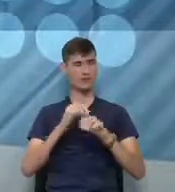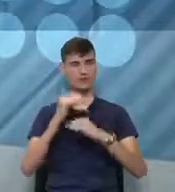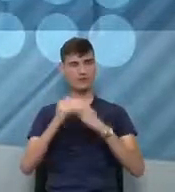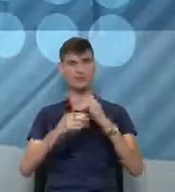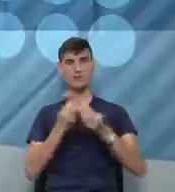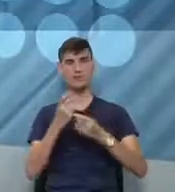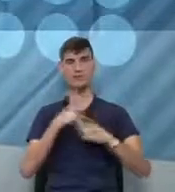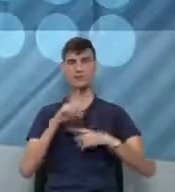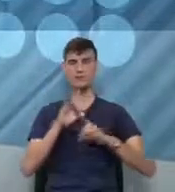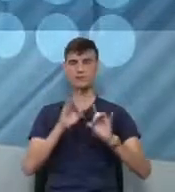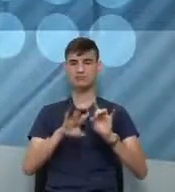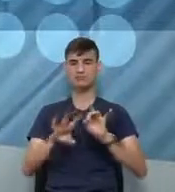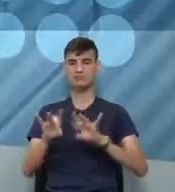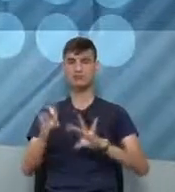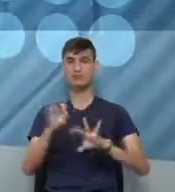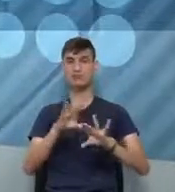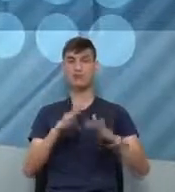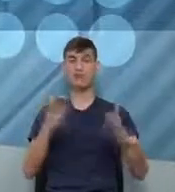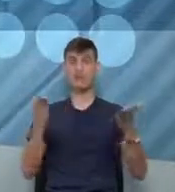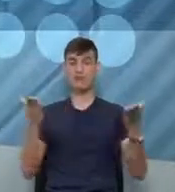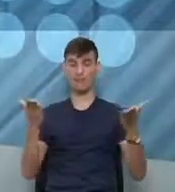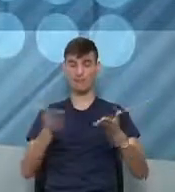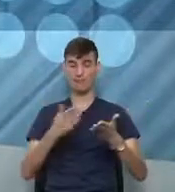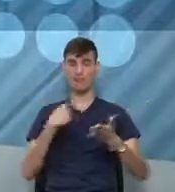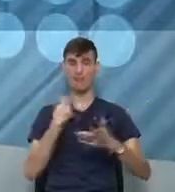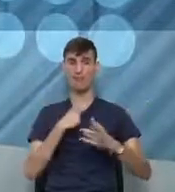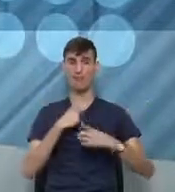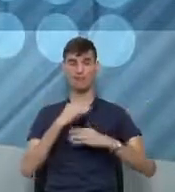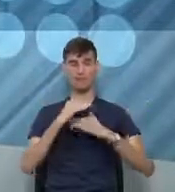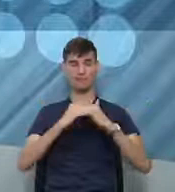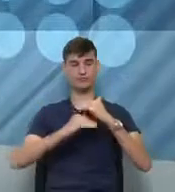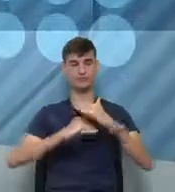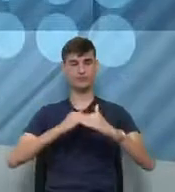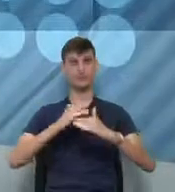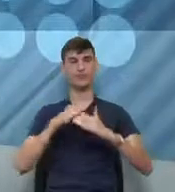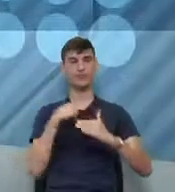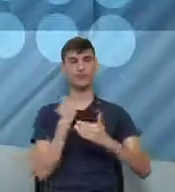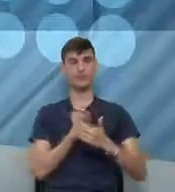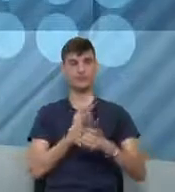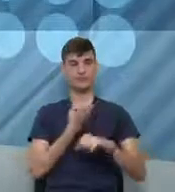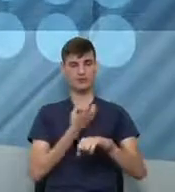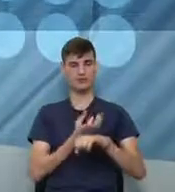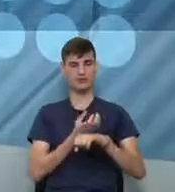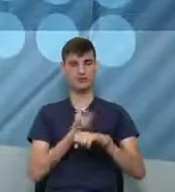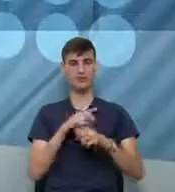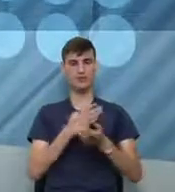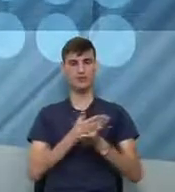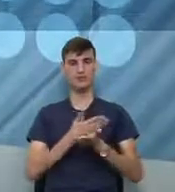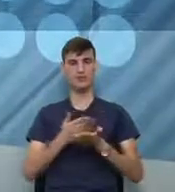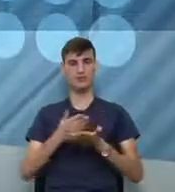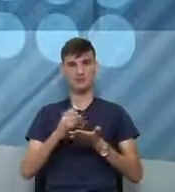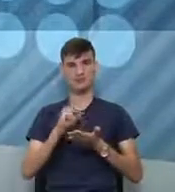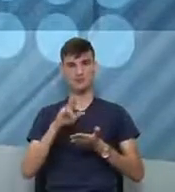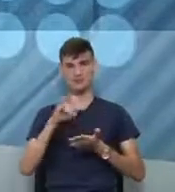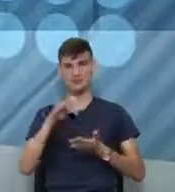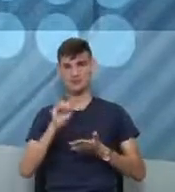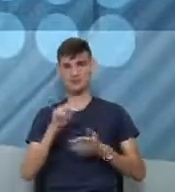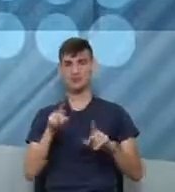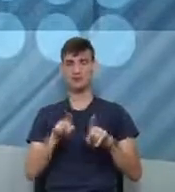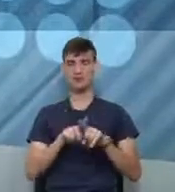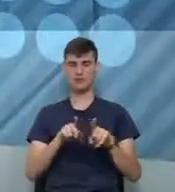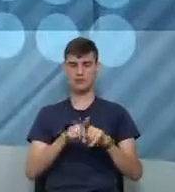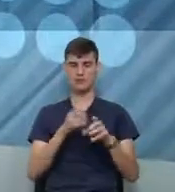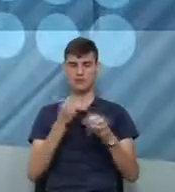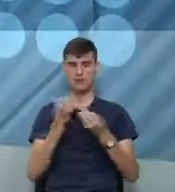eles se comportam. Agora, nós vamos começar a avançar na nossa disciplina a partir das séries, assim como também